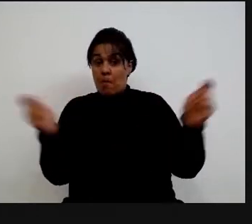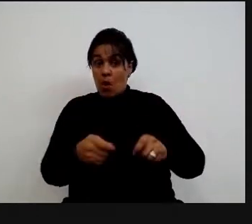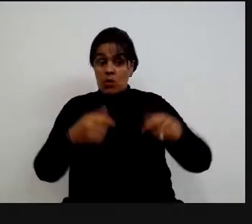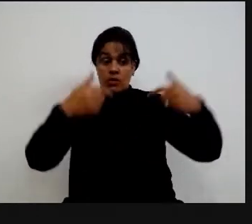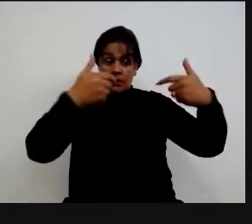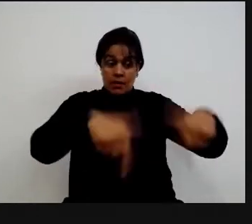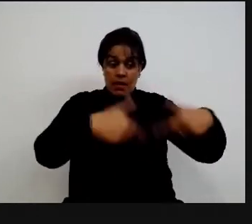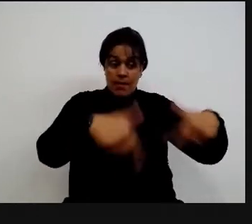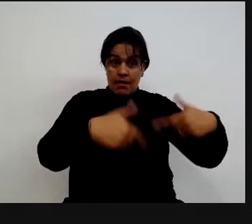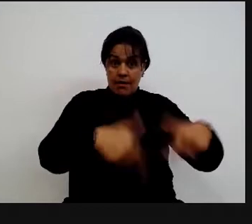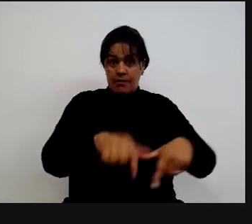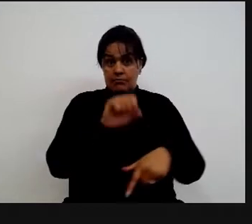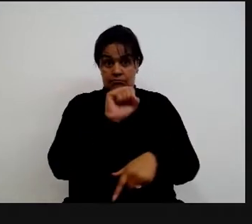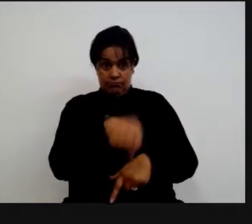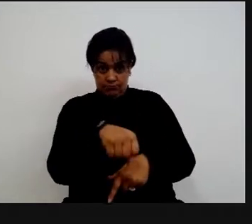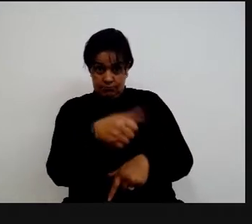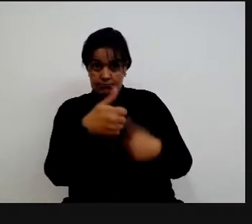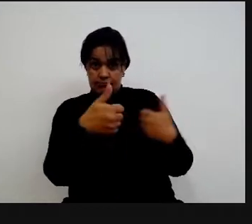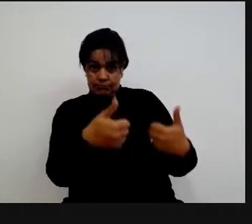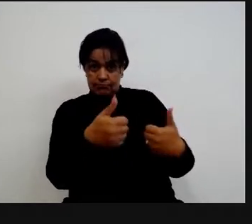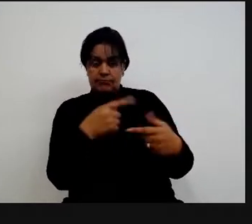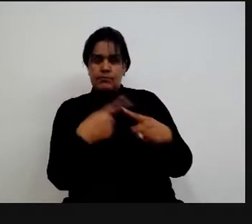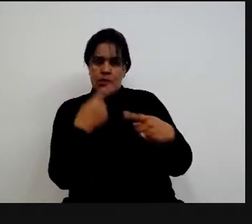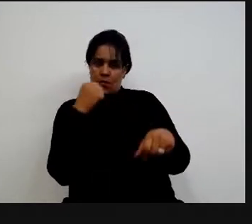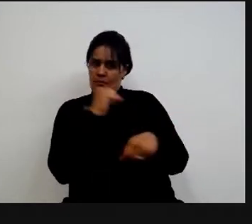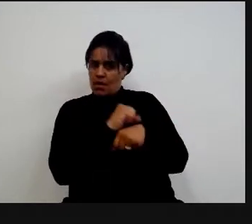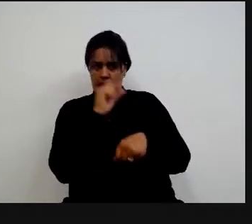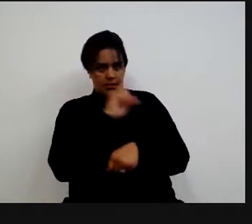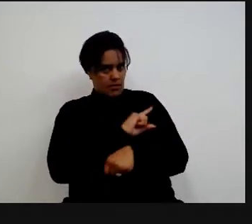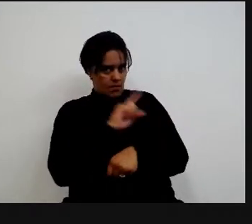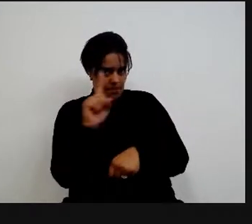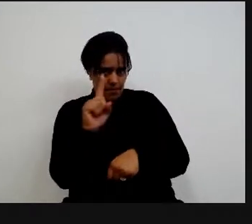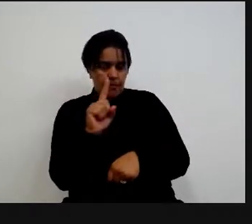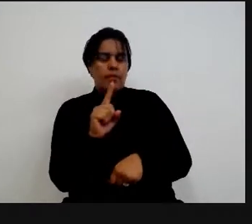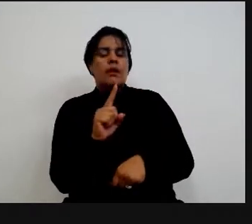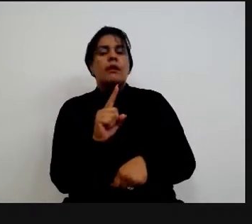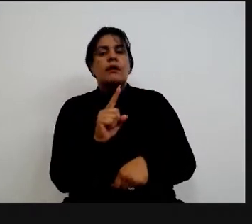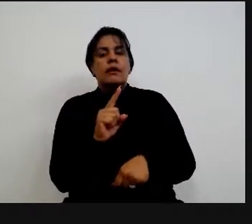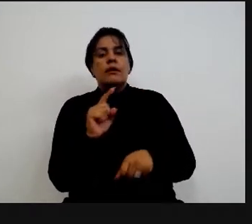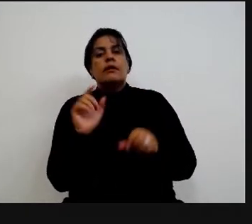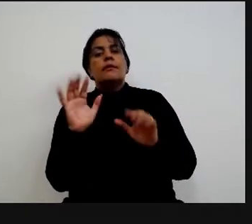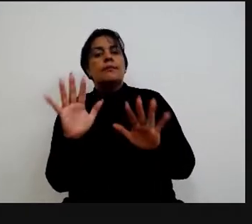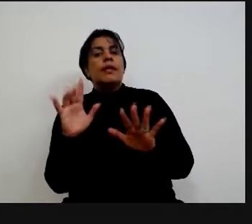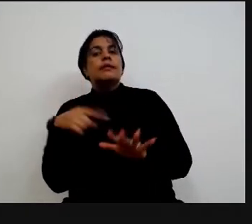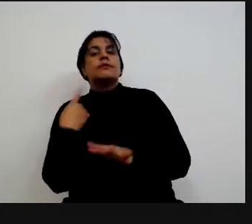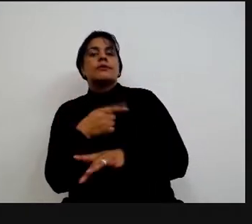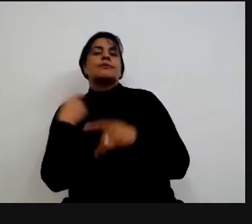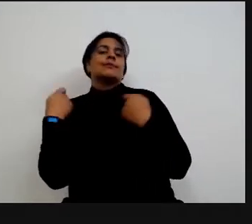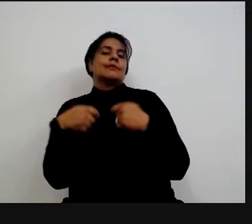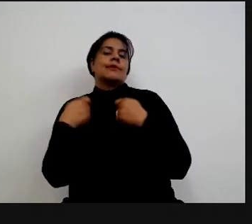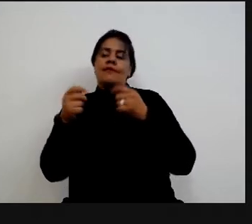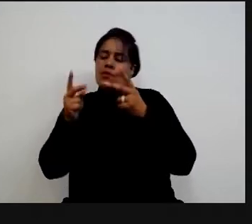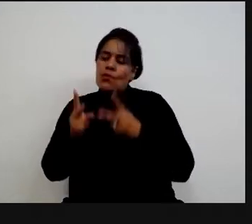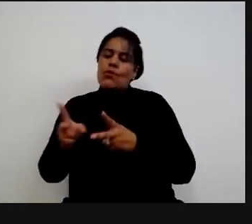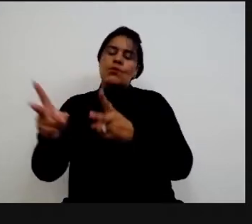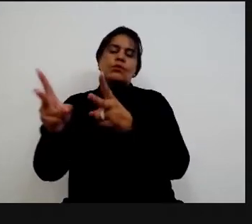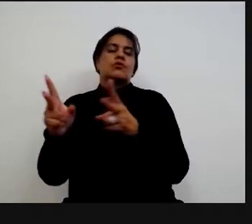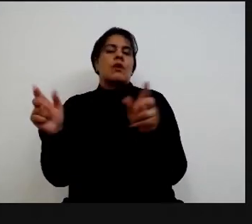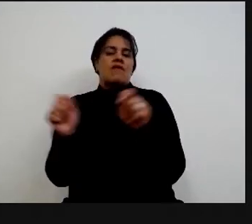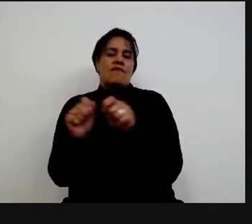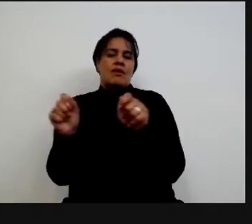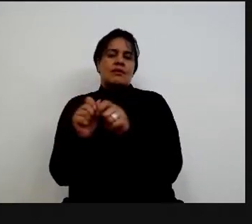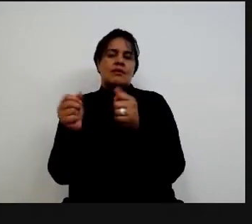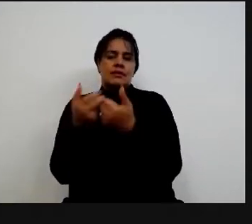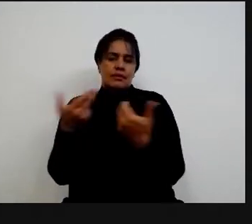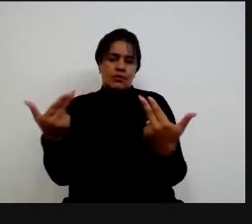as atividades, porque nós não podíamos parar, né, de hipótese alguma, e a gente precisava dar continuidade ao trabalho,